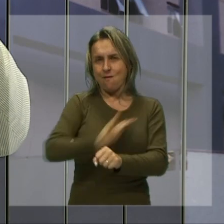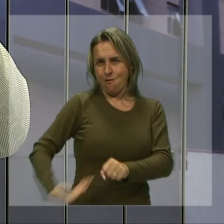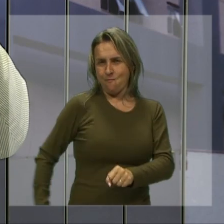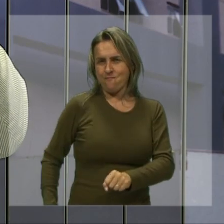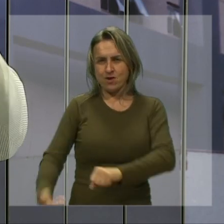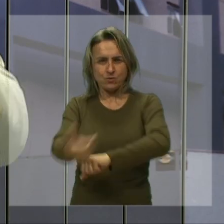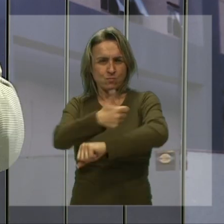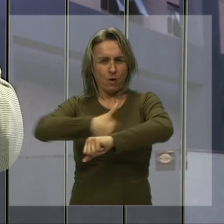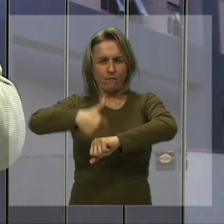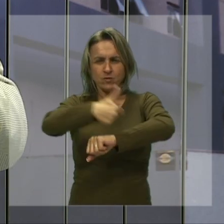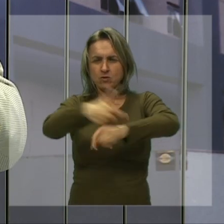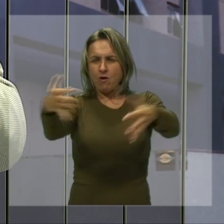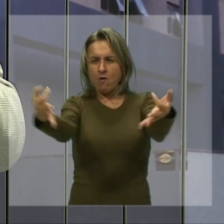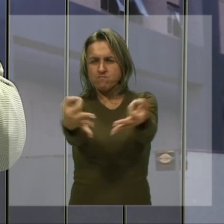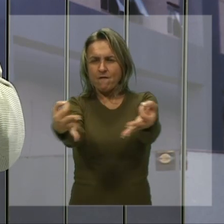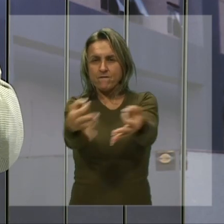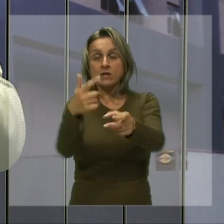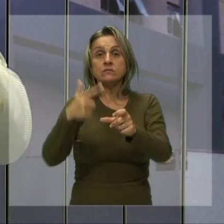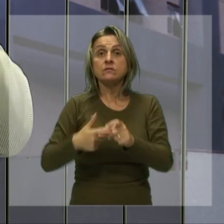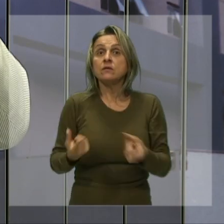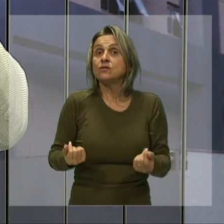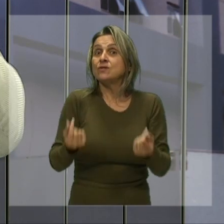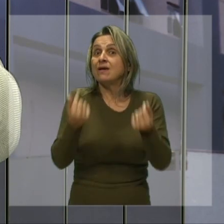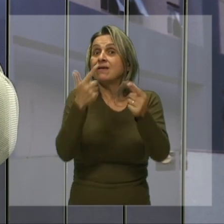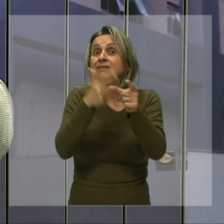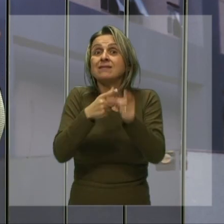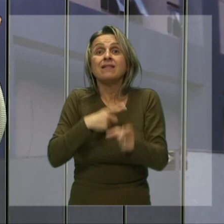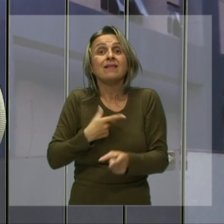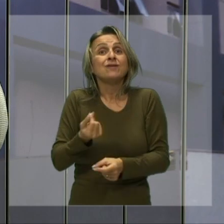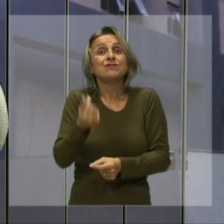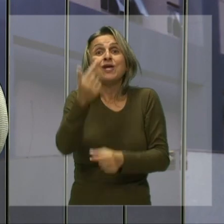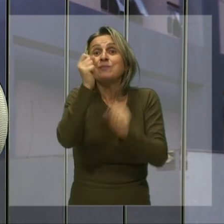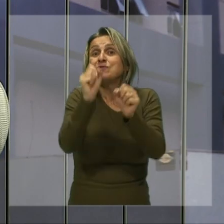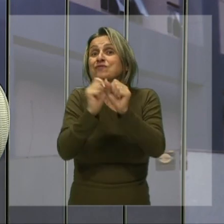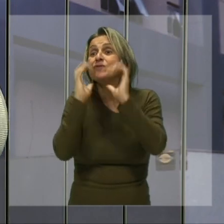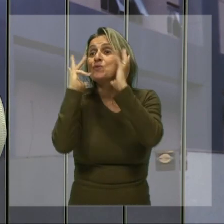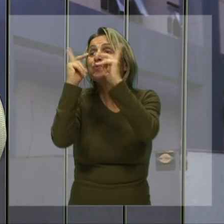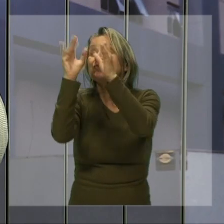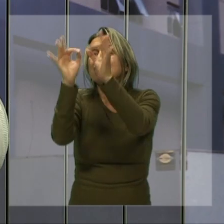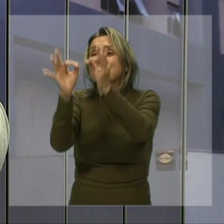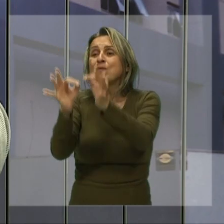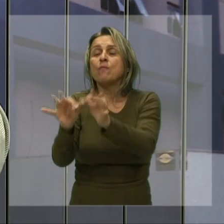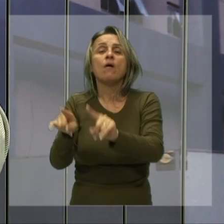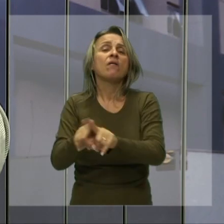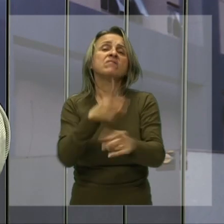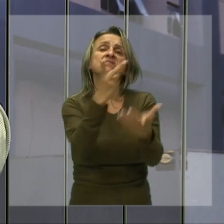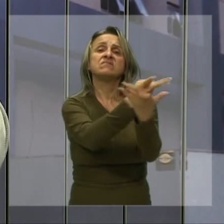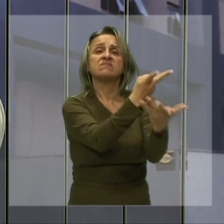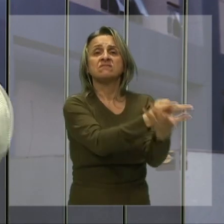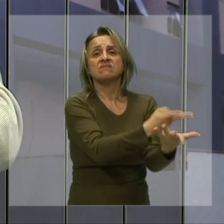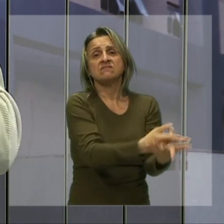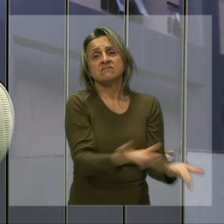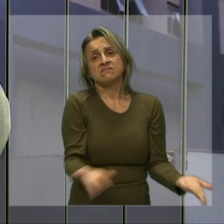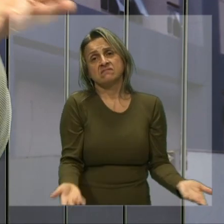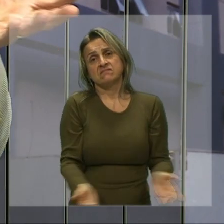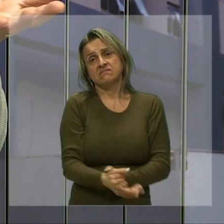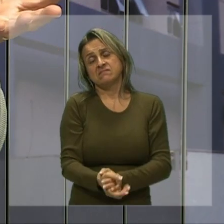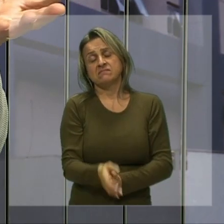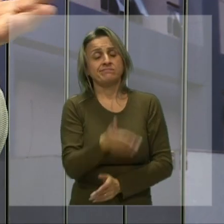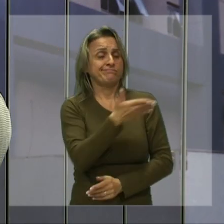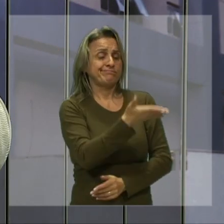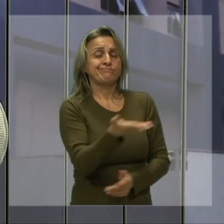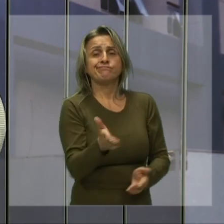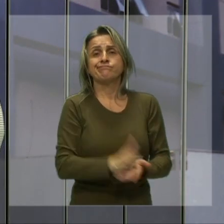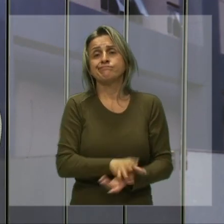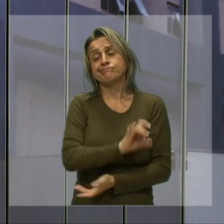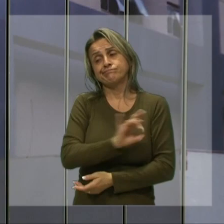o pessoal, a cidade é rica, tem dinheiro, e aí as coisas iam funcionar com muito mais fluidez. Mas ele, aí é cada